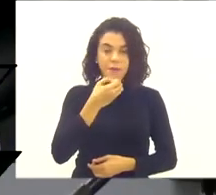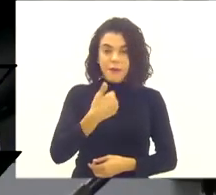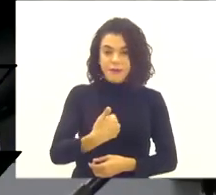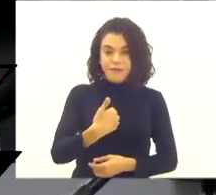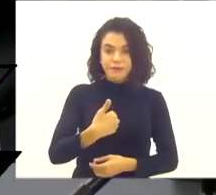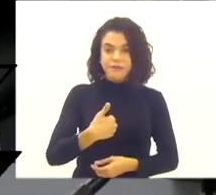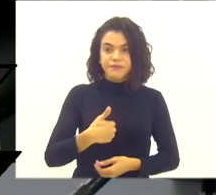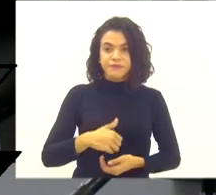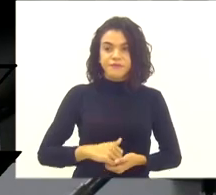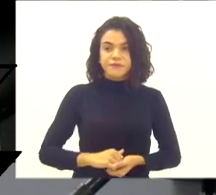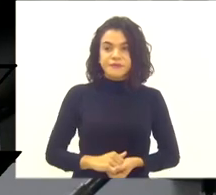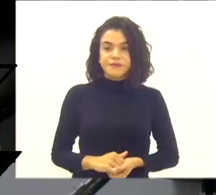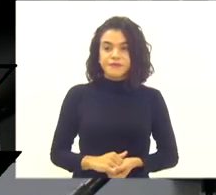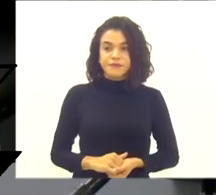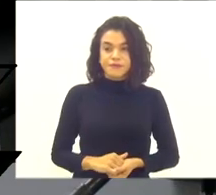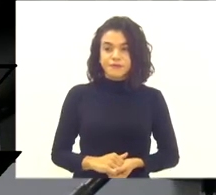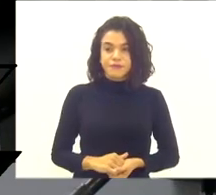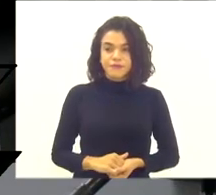mais para perto